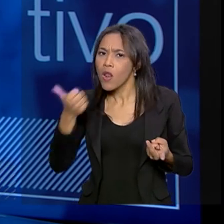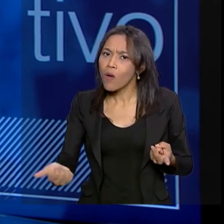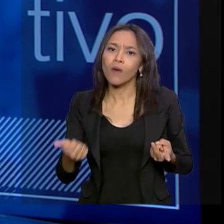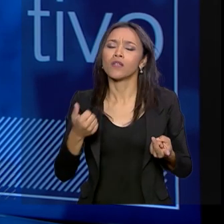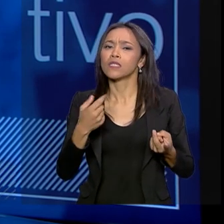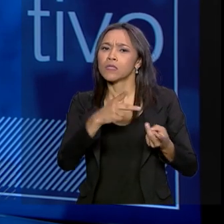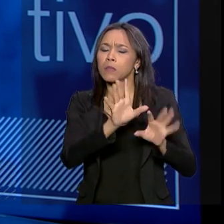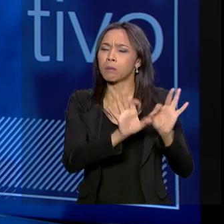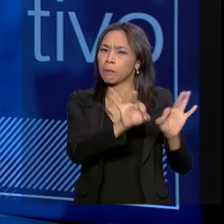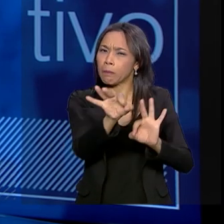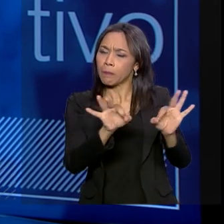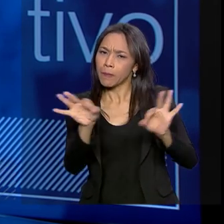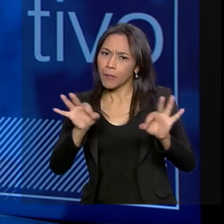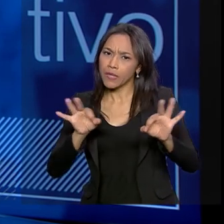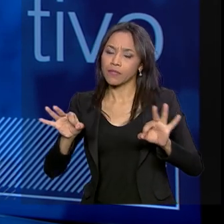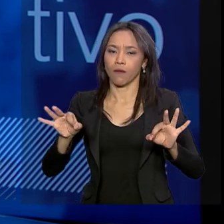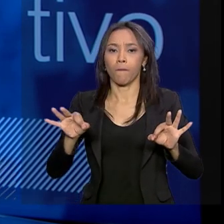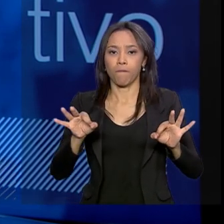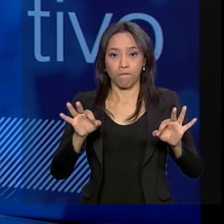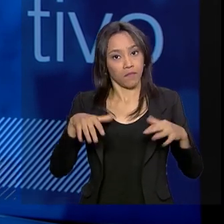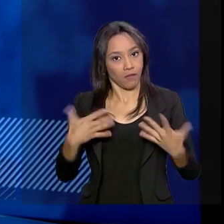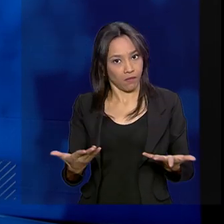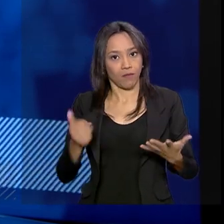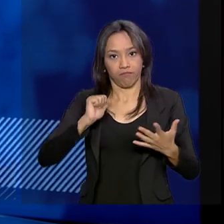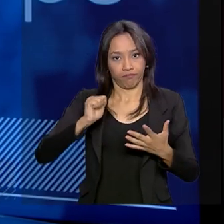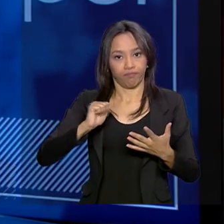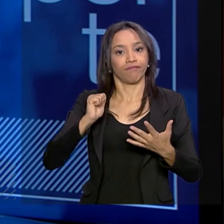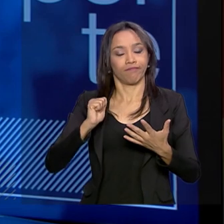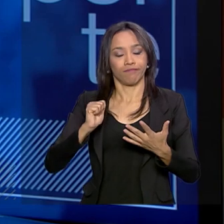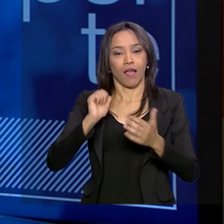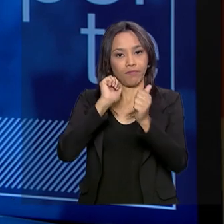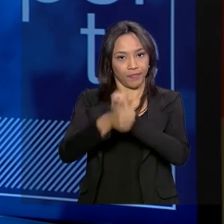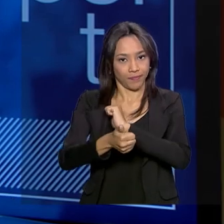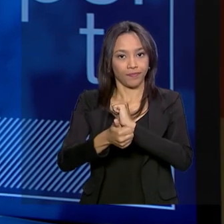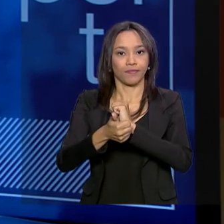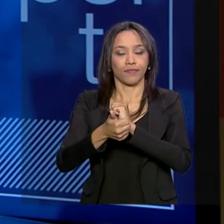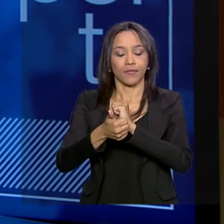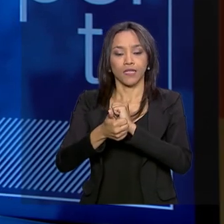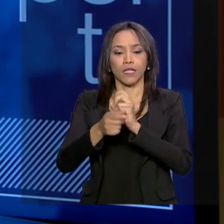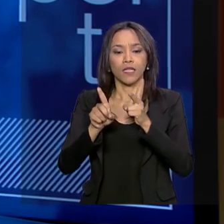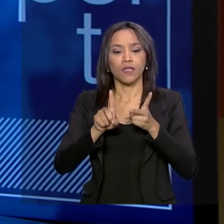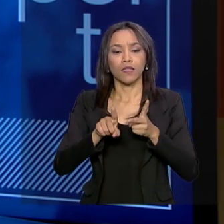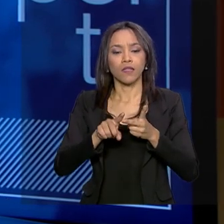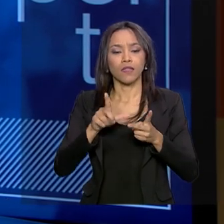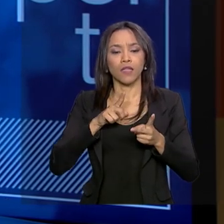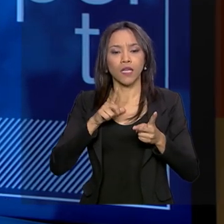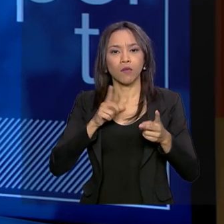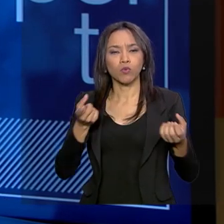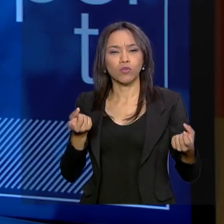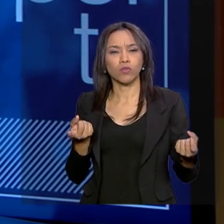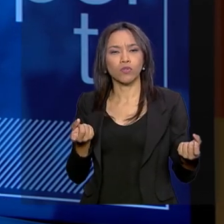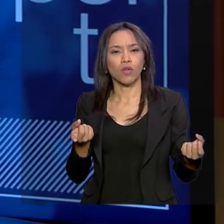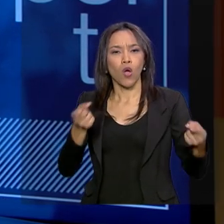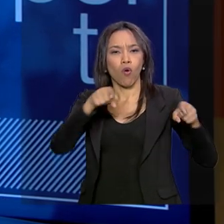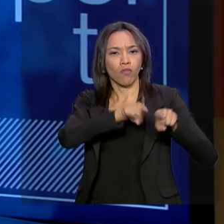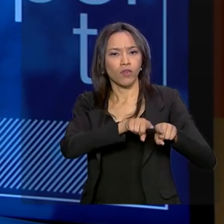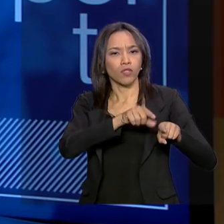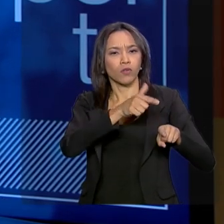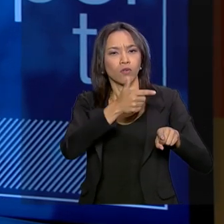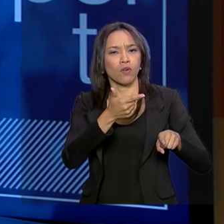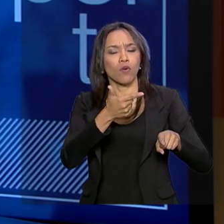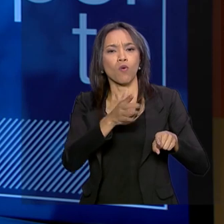sua preparação. Além do Bolsa Atleta, nós, em um convênio com algumas confederações, a gente